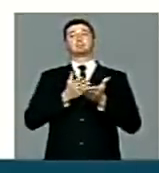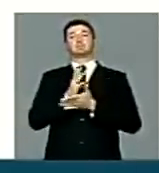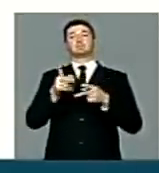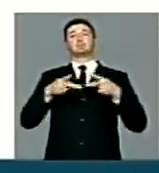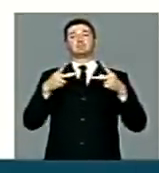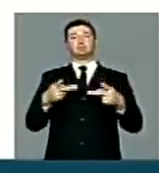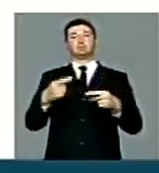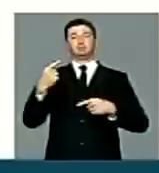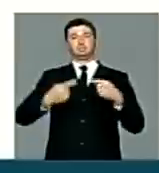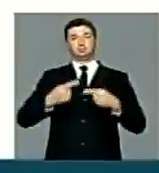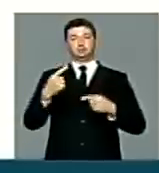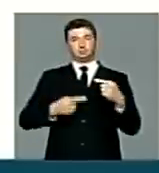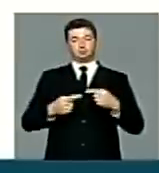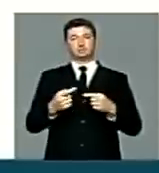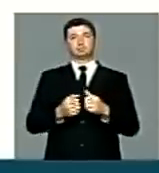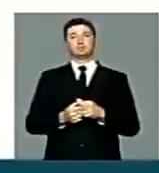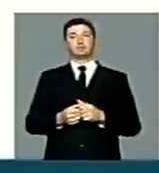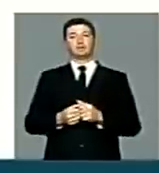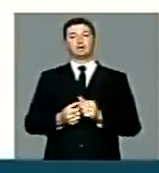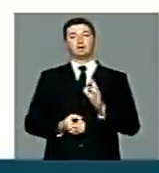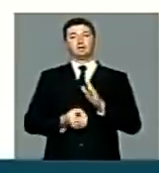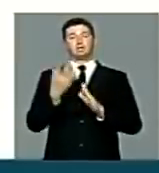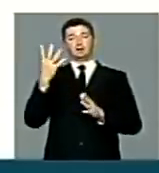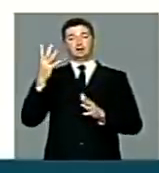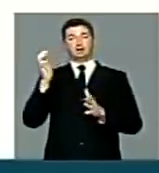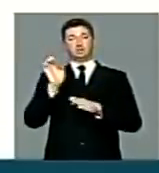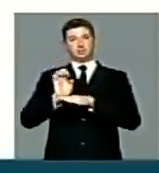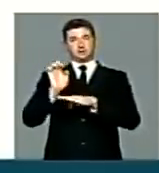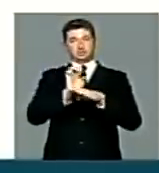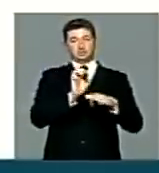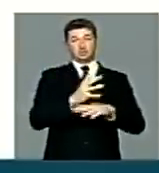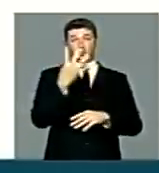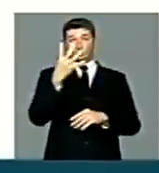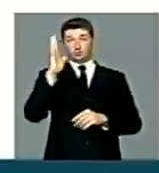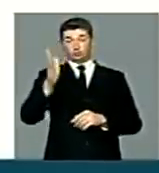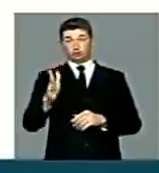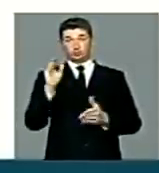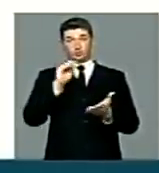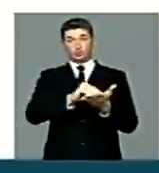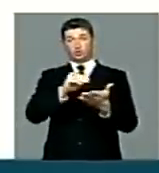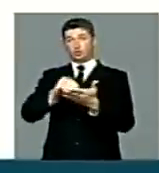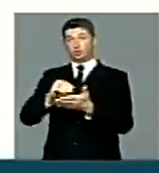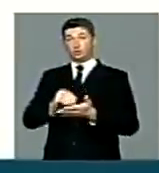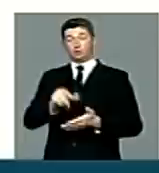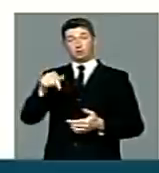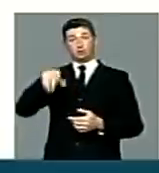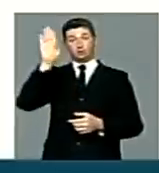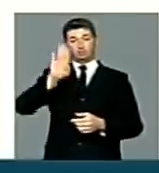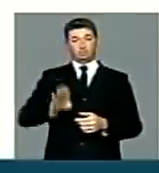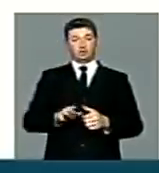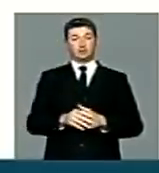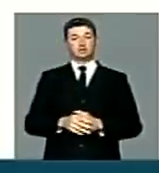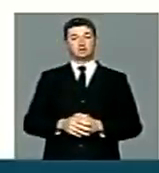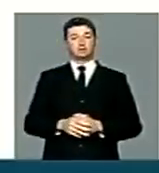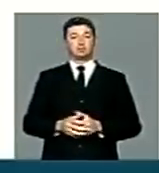estamos discutindo muito instalando em vários estados já em Quatro estados brasileiros já instalamos